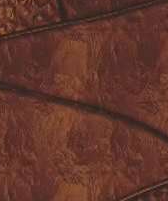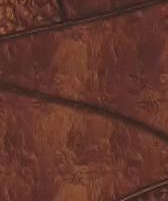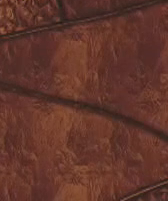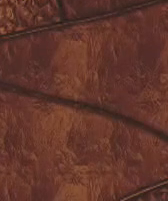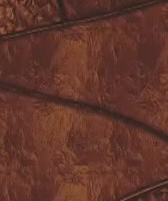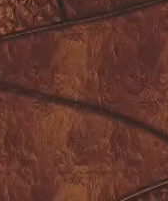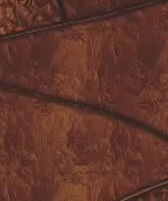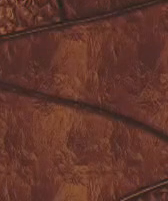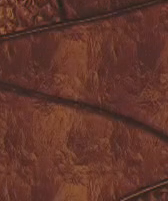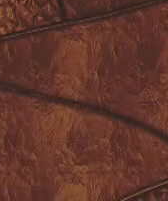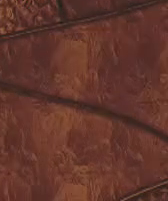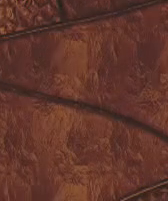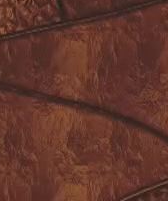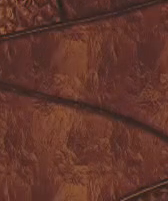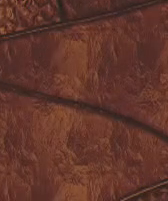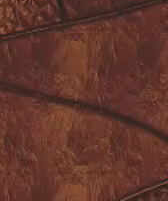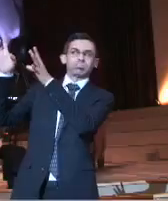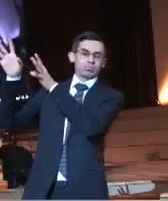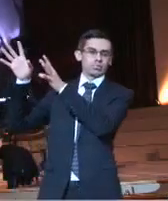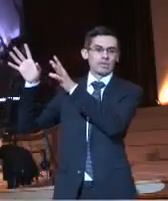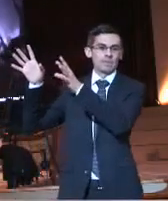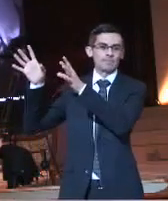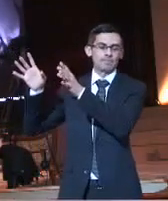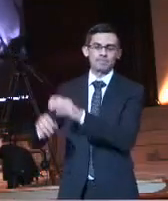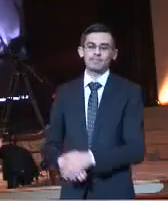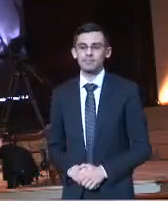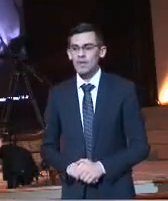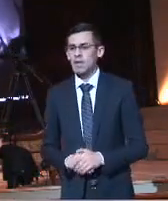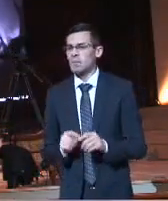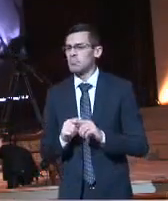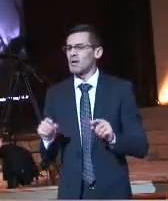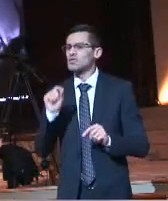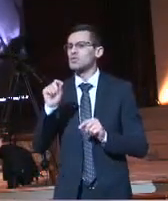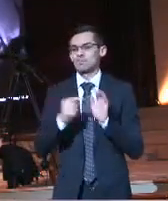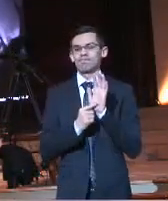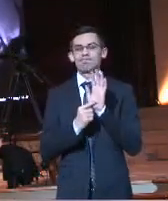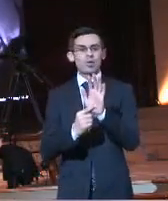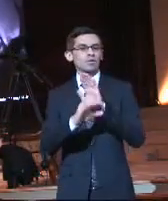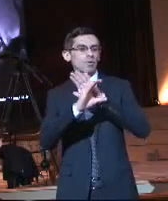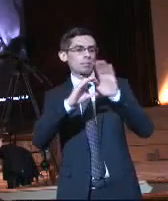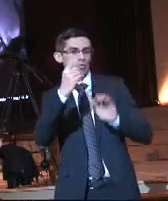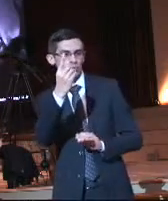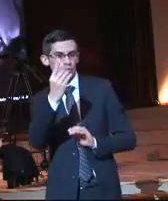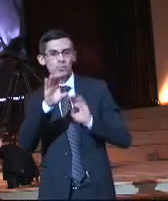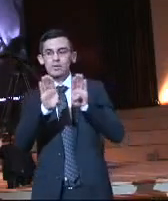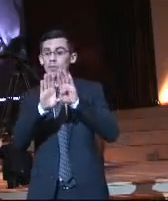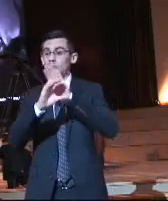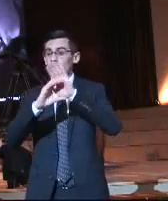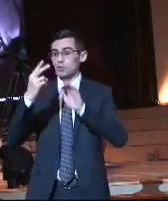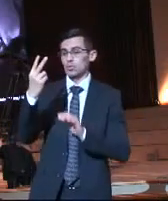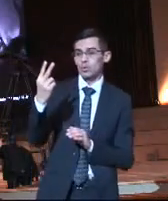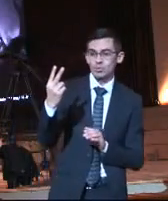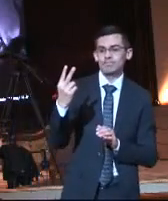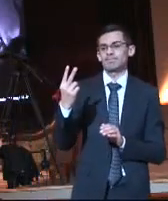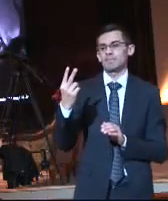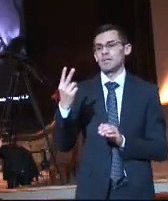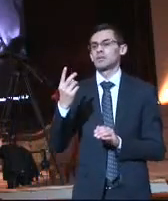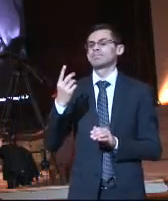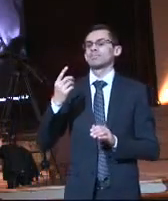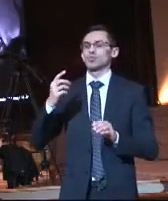respeito, te amaldiçoa. O que aparece no capítulo 1 e no capítulo 2, na perspectiva do